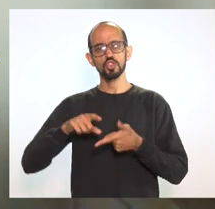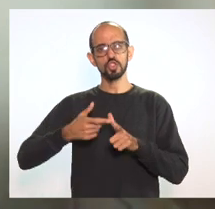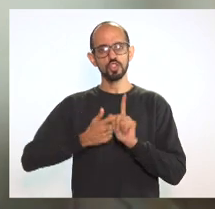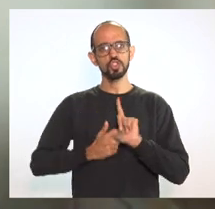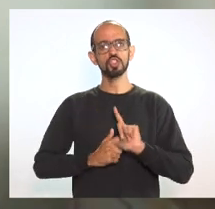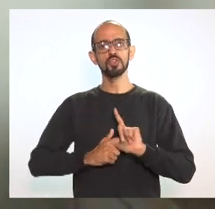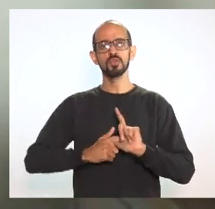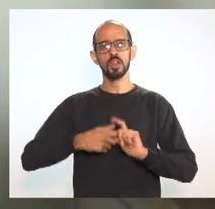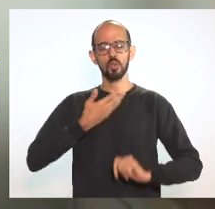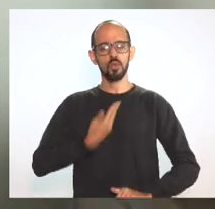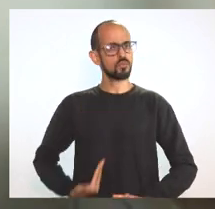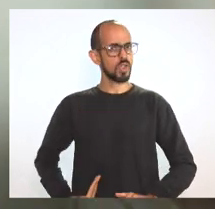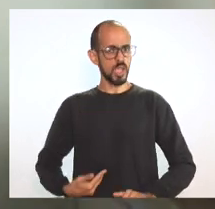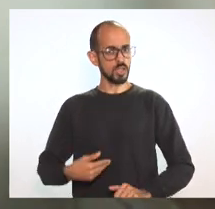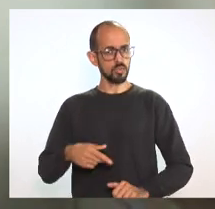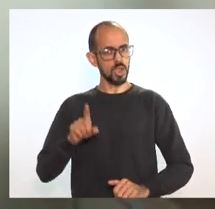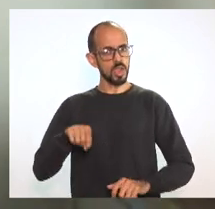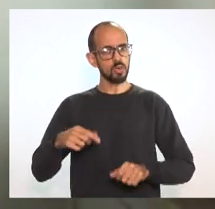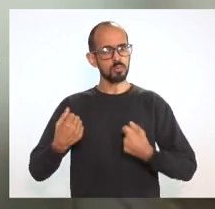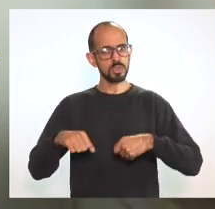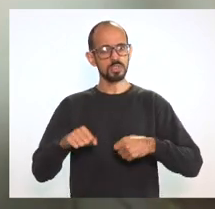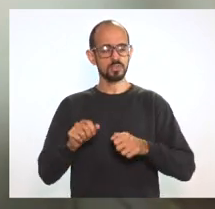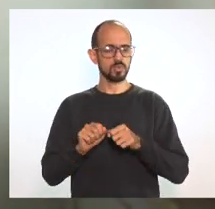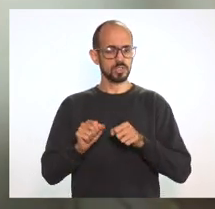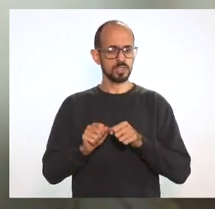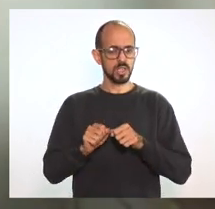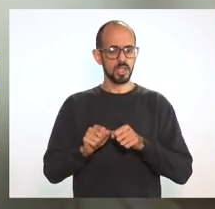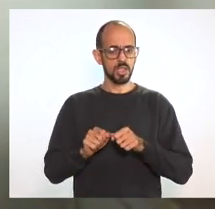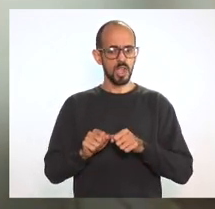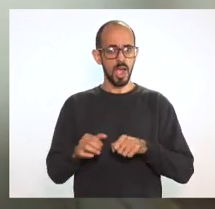injetar na economia. A inflação